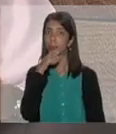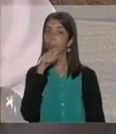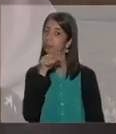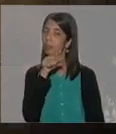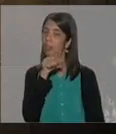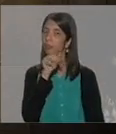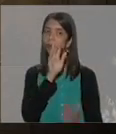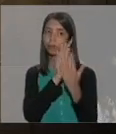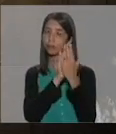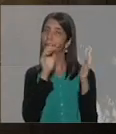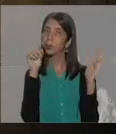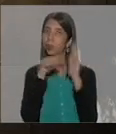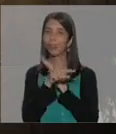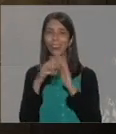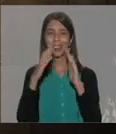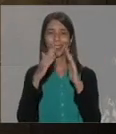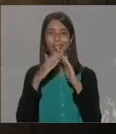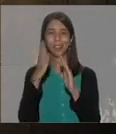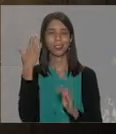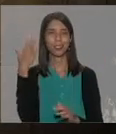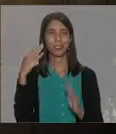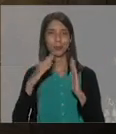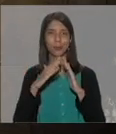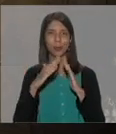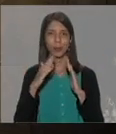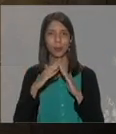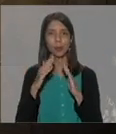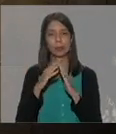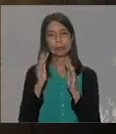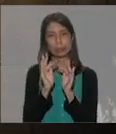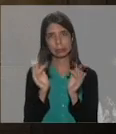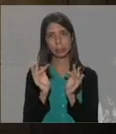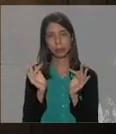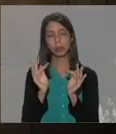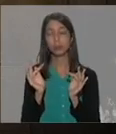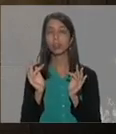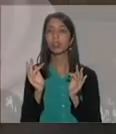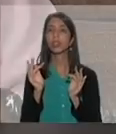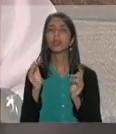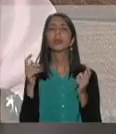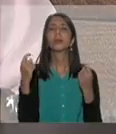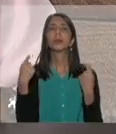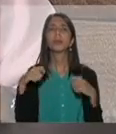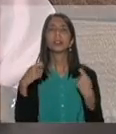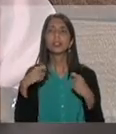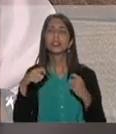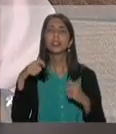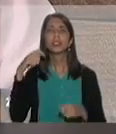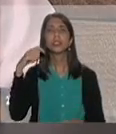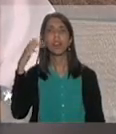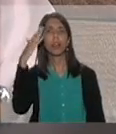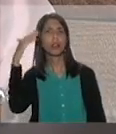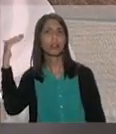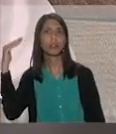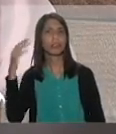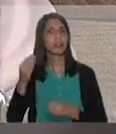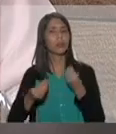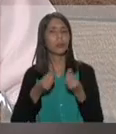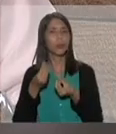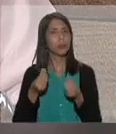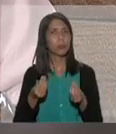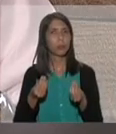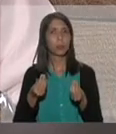minha mãe, na casa em que nós morávamos, uma casa muito simples, o que é preciso fazer para ser artista.